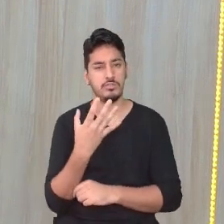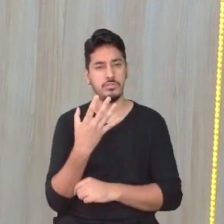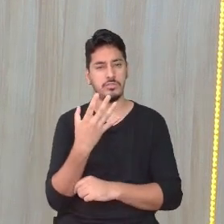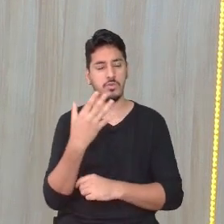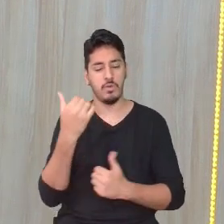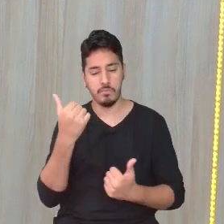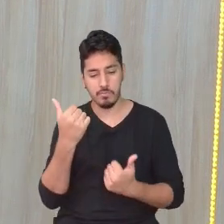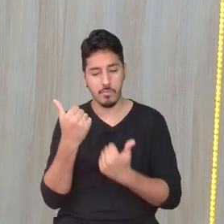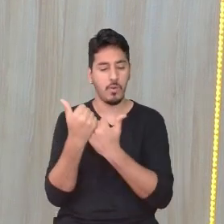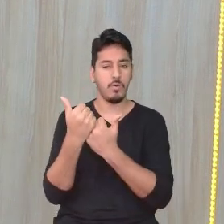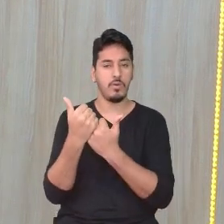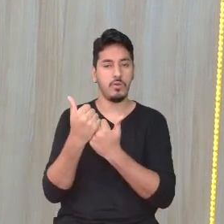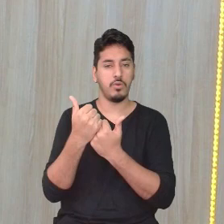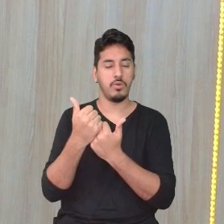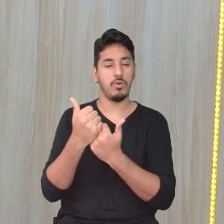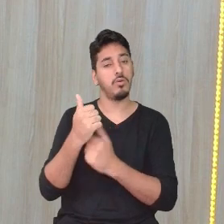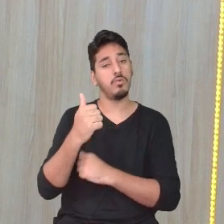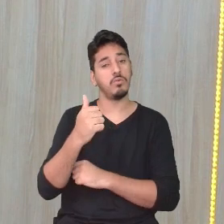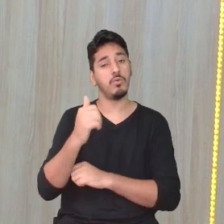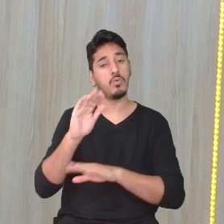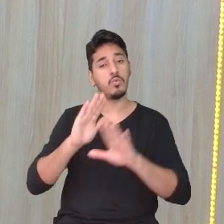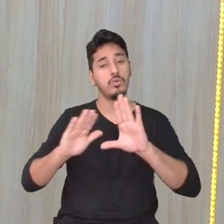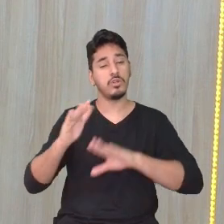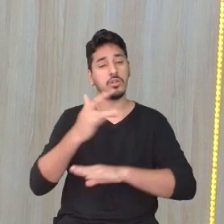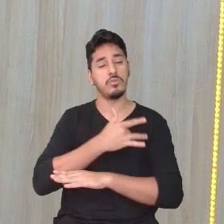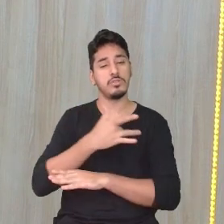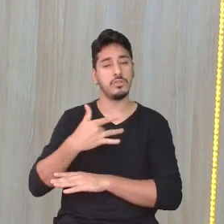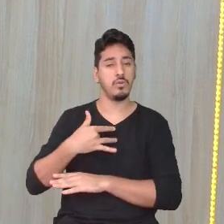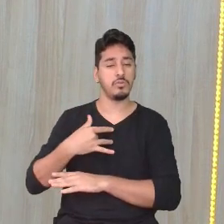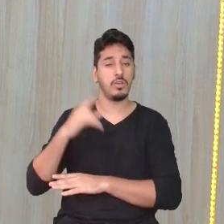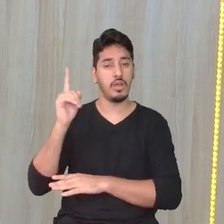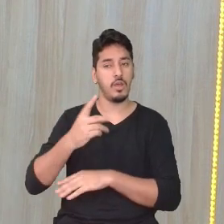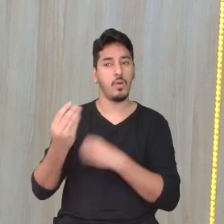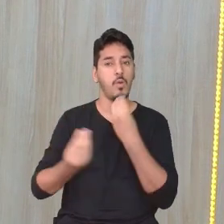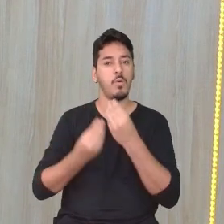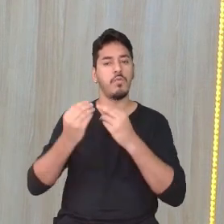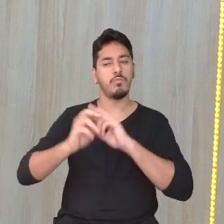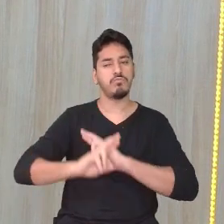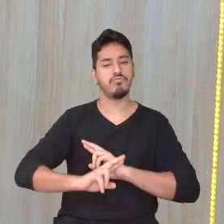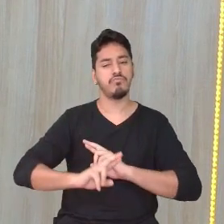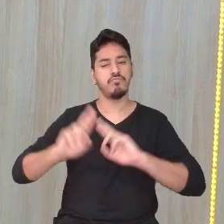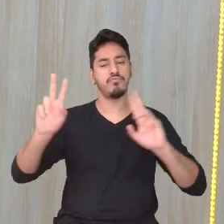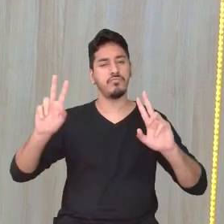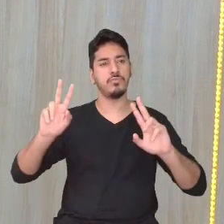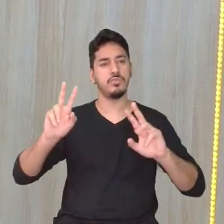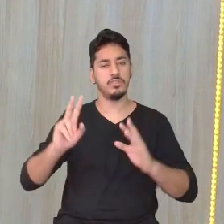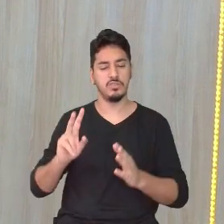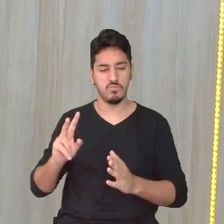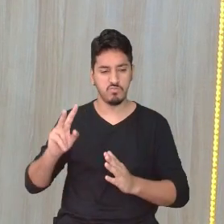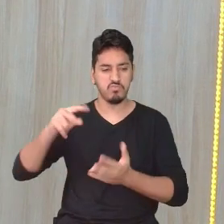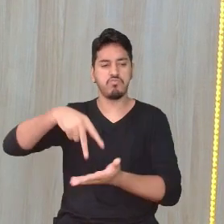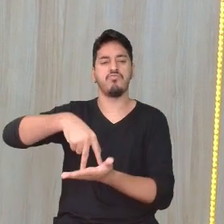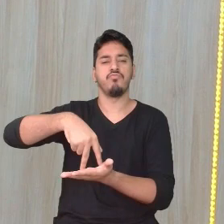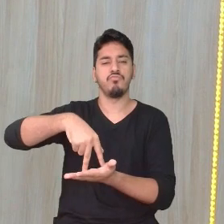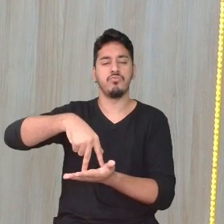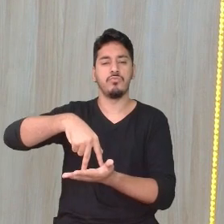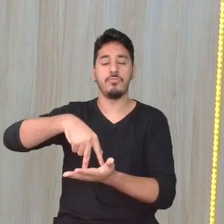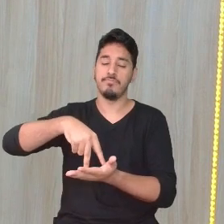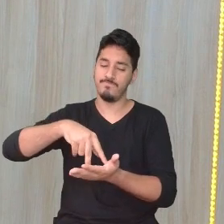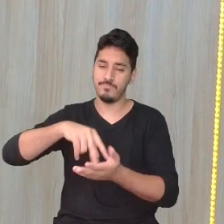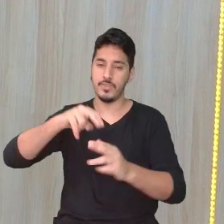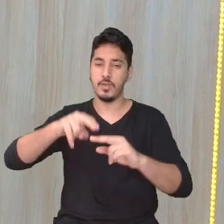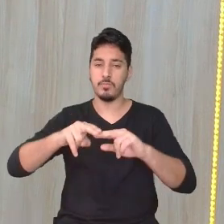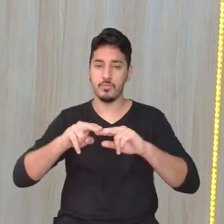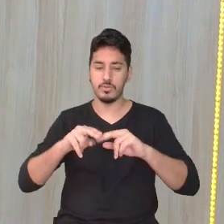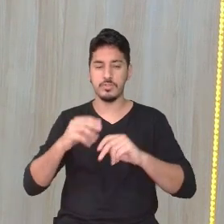cuidados com a nossa saúde é que vão ser a grande diferença de como a gente vai poder encarar essas situações. Por isso, gente,